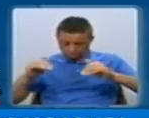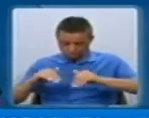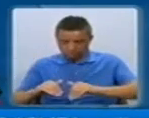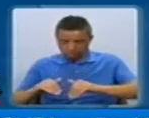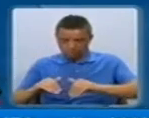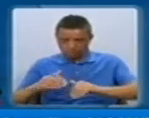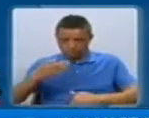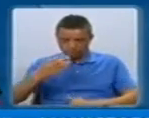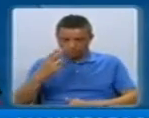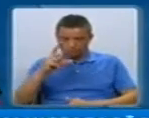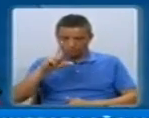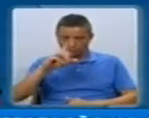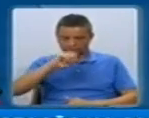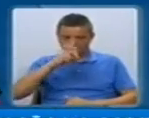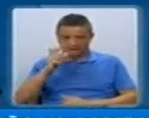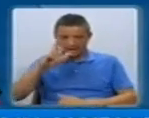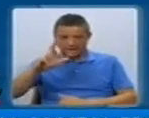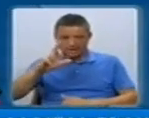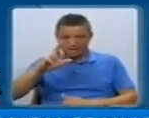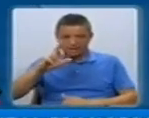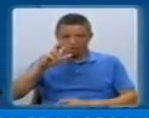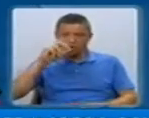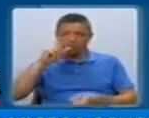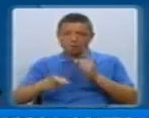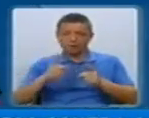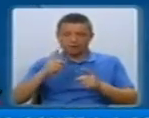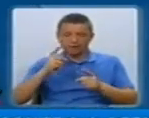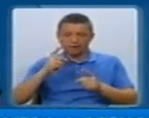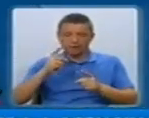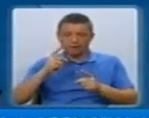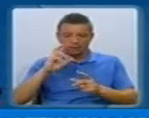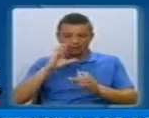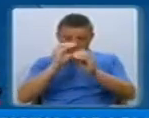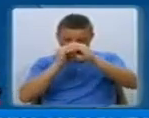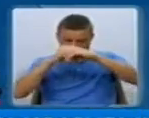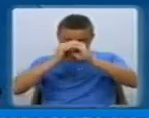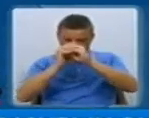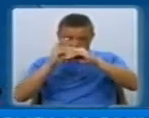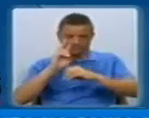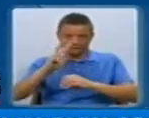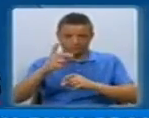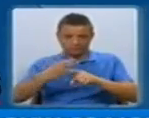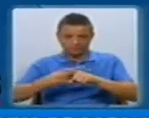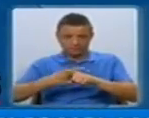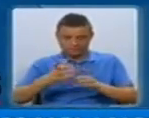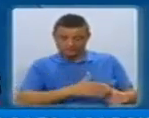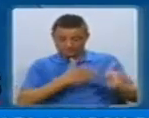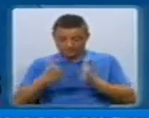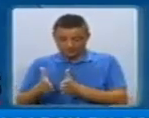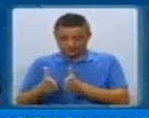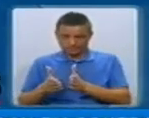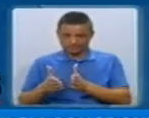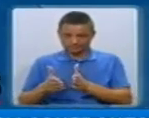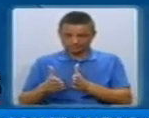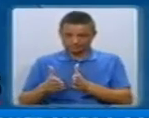ao pulsar. E é aqui que entra o que é que o Fermi conseguiu captar. Conseguiu captar uma coisa muito interessante. É que parte dessa matéria,